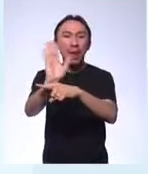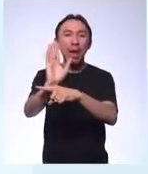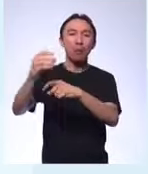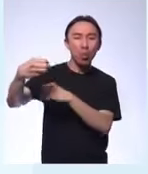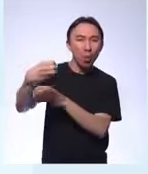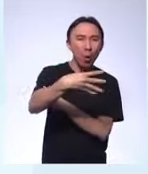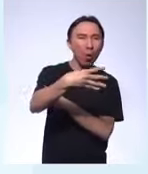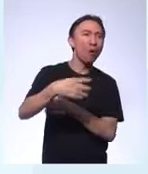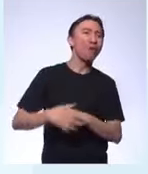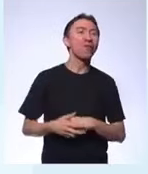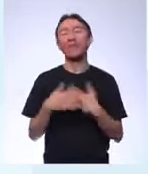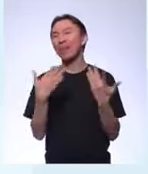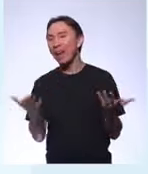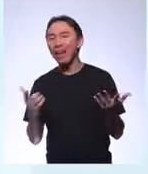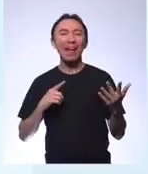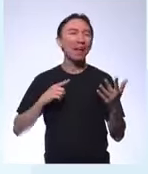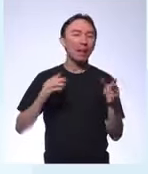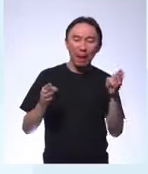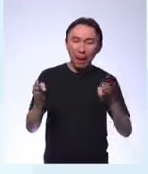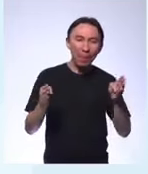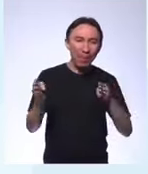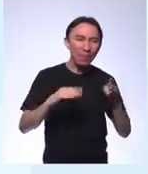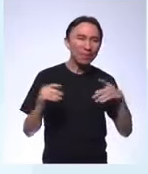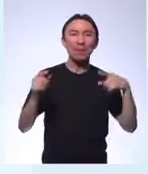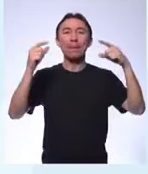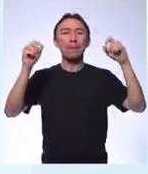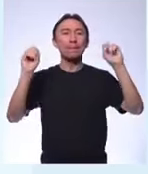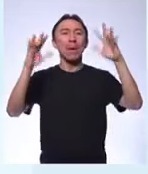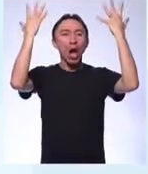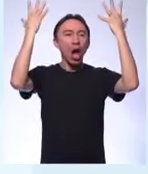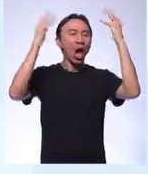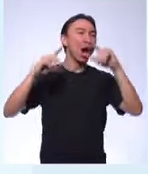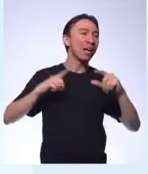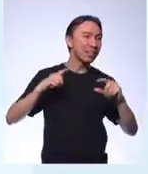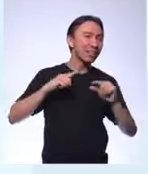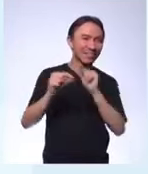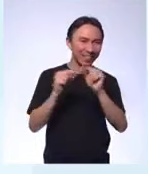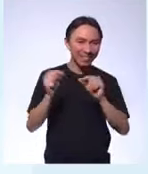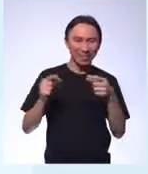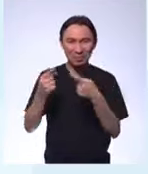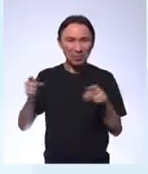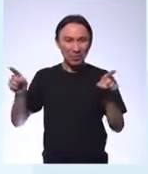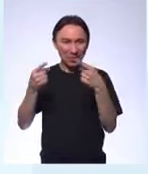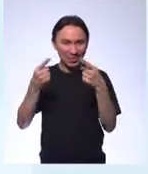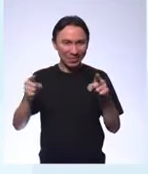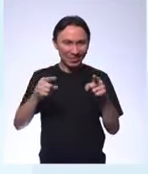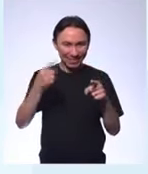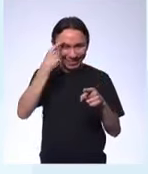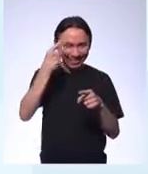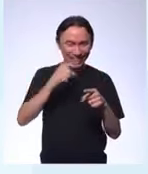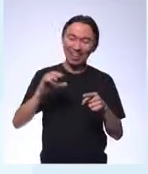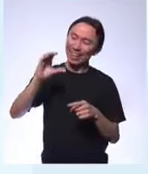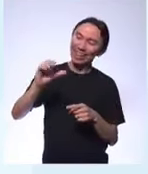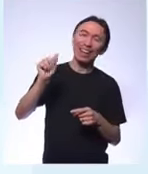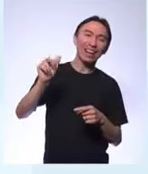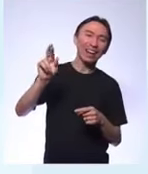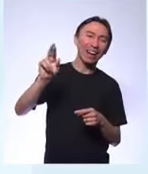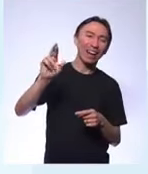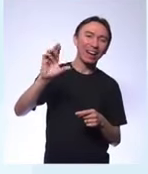festivais, né? A chamada música de protesto, que inclusive a canção Carcará, que vocês vão poder acessar lá pelo QR Code,